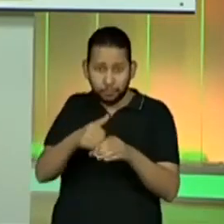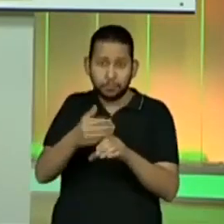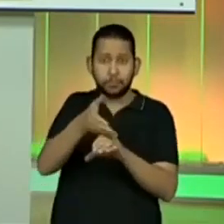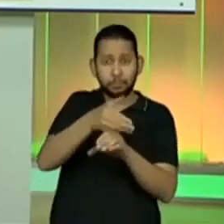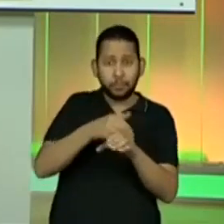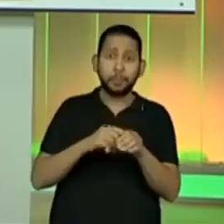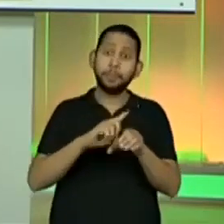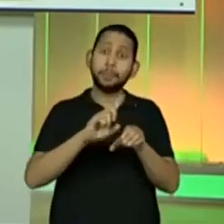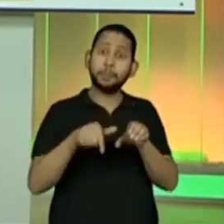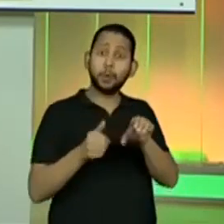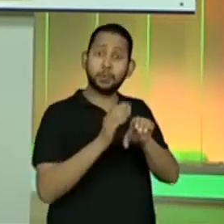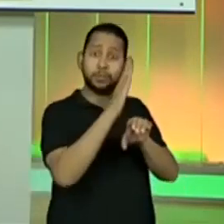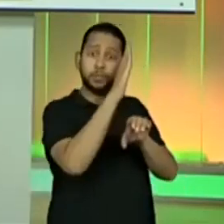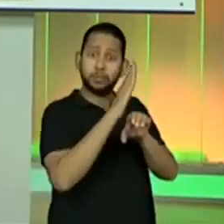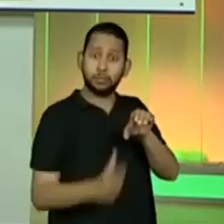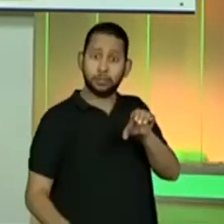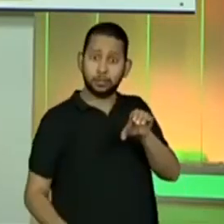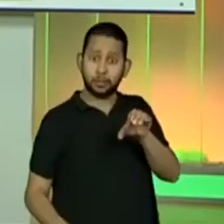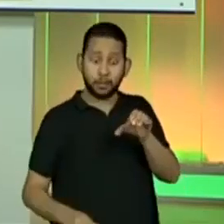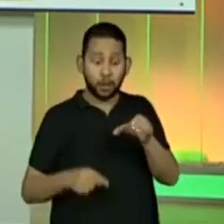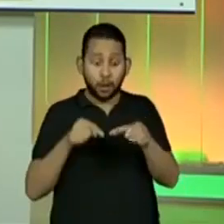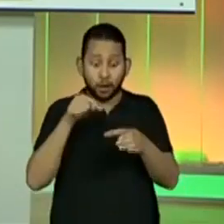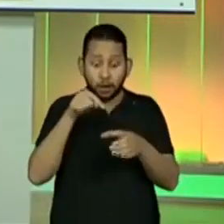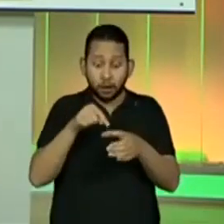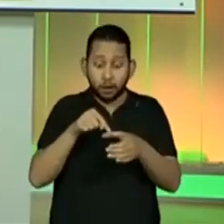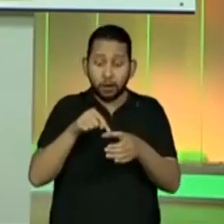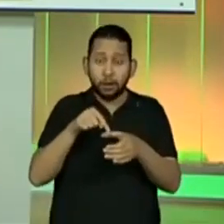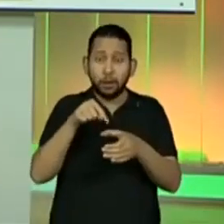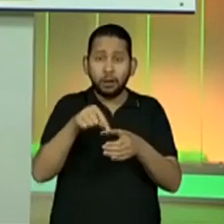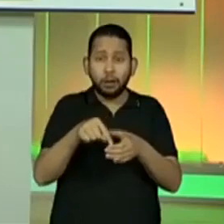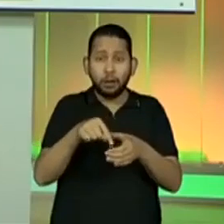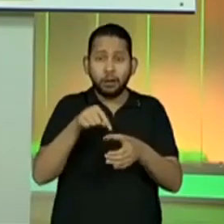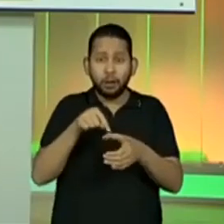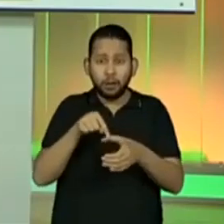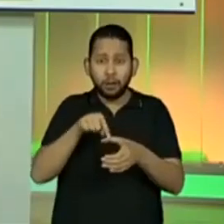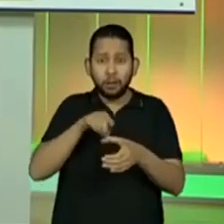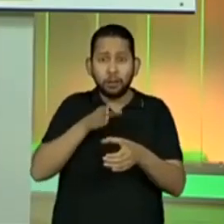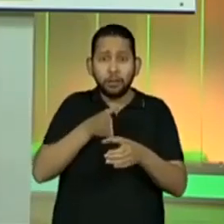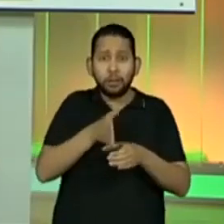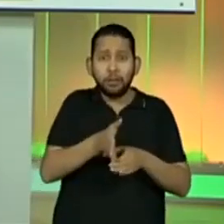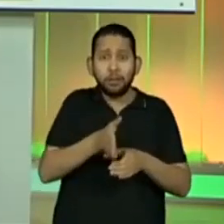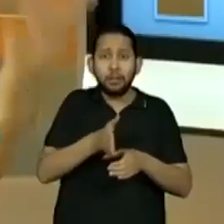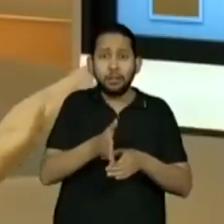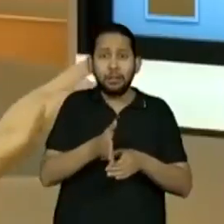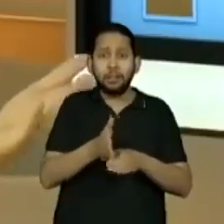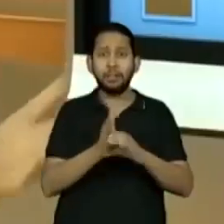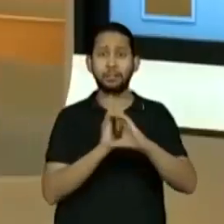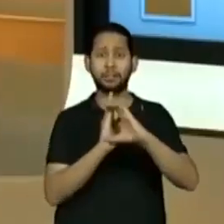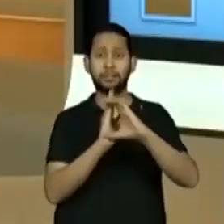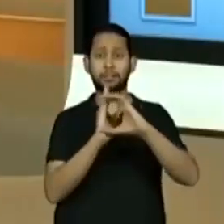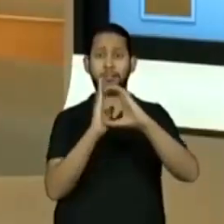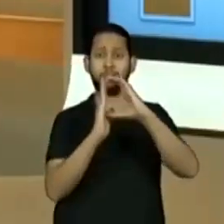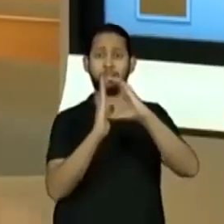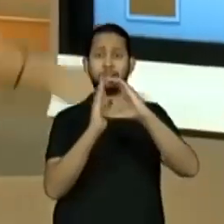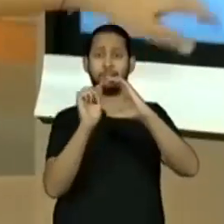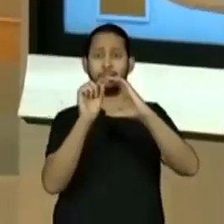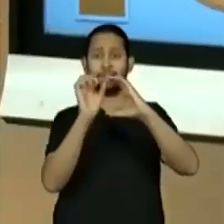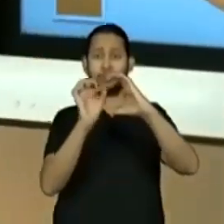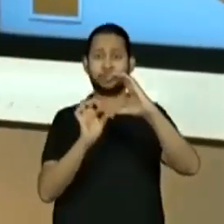da laranja passando pelo centro até a outra borda é o diâmetro. Isso que significa diâmetro,